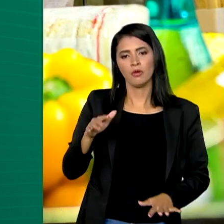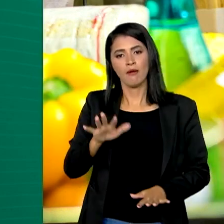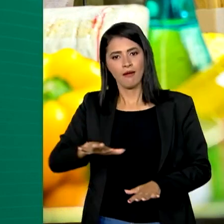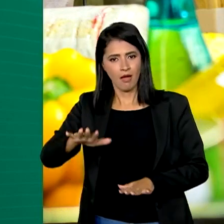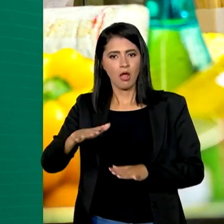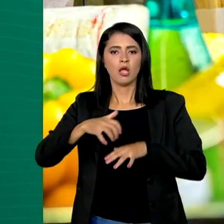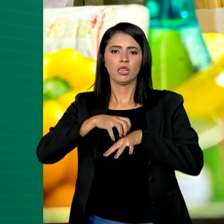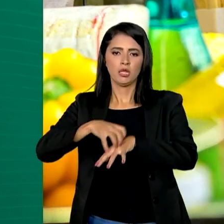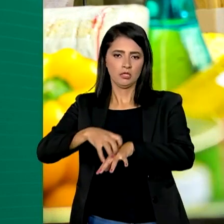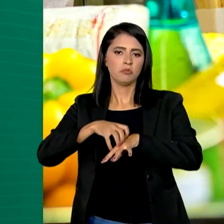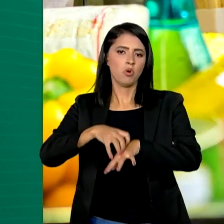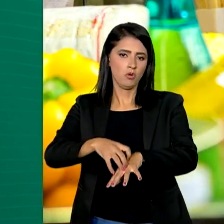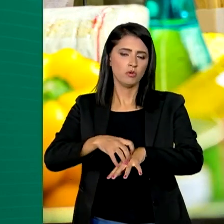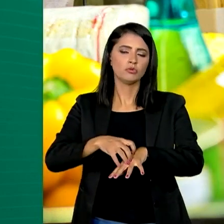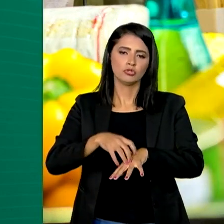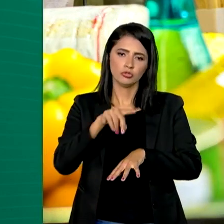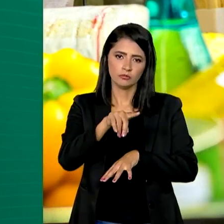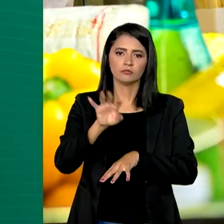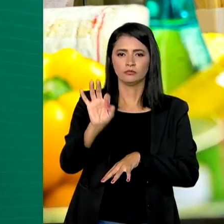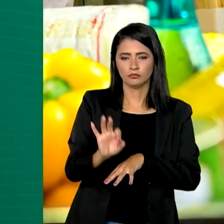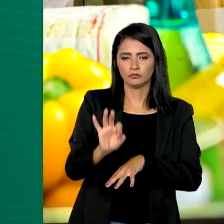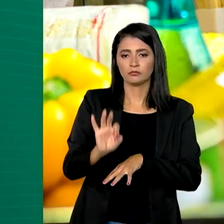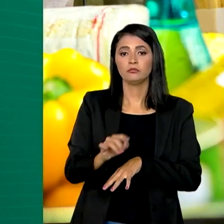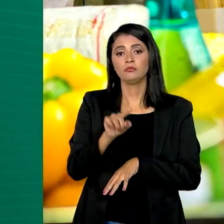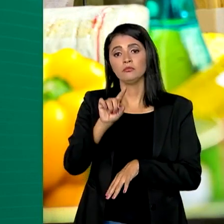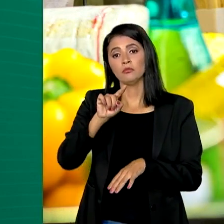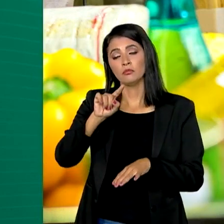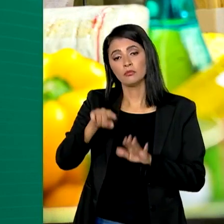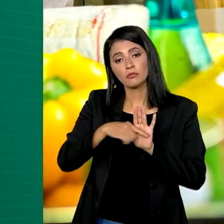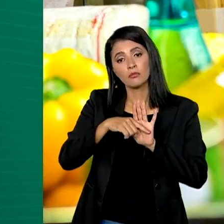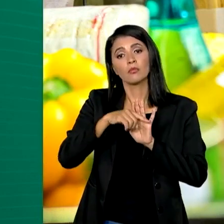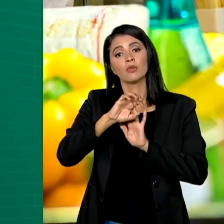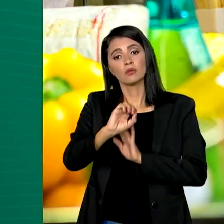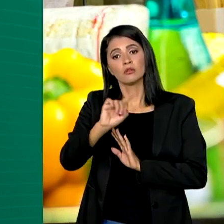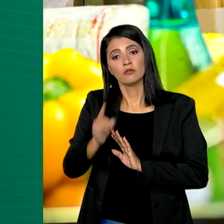de transportes, com um índice de menos